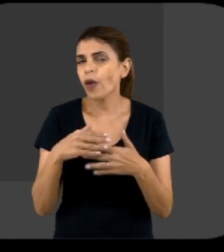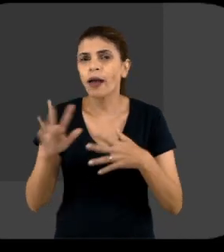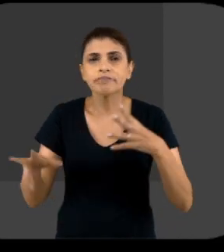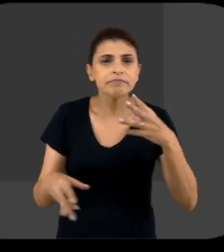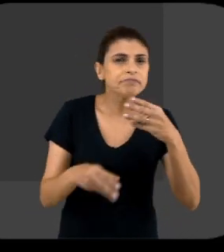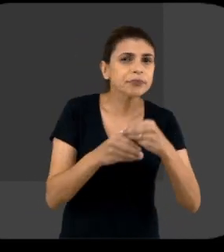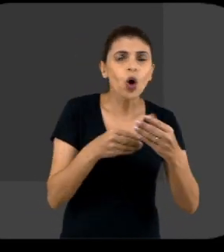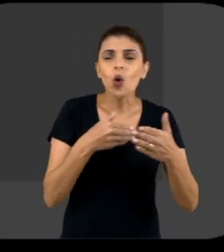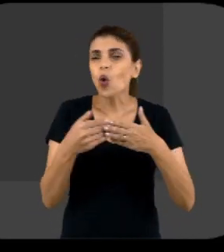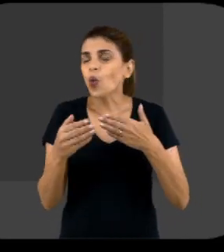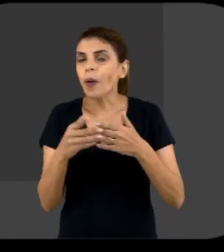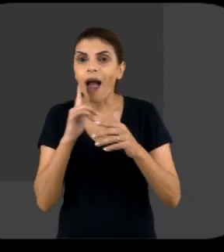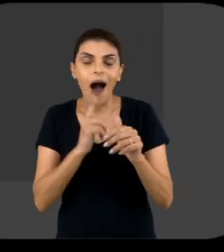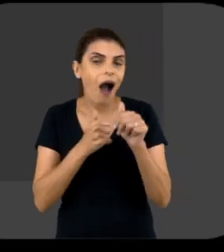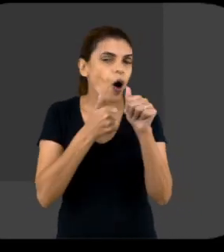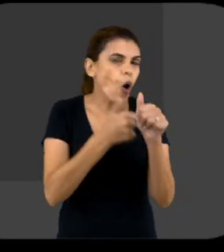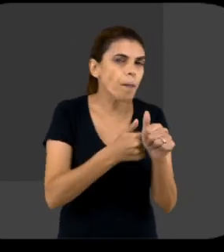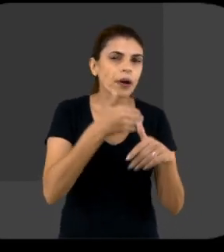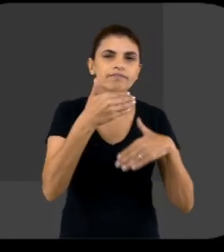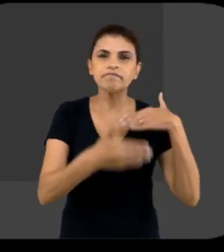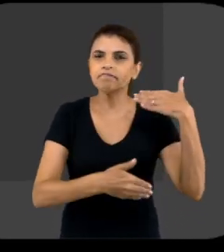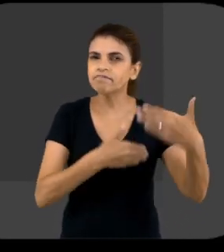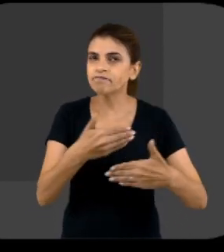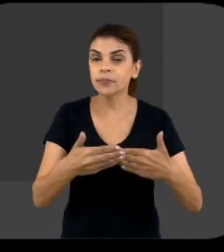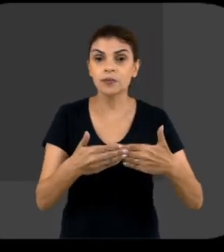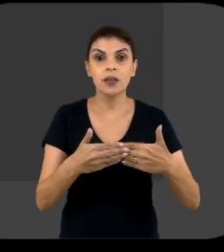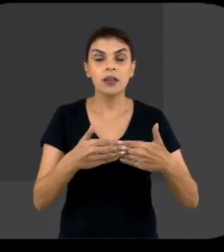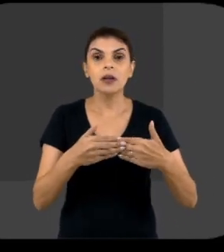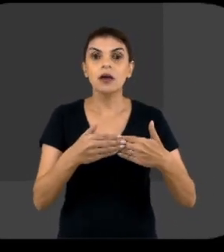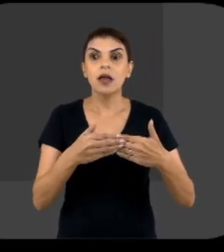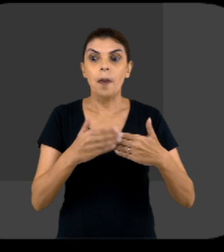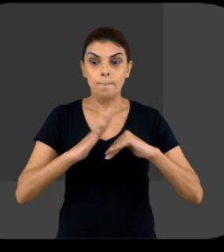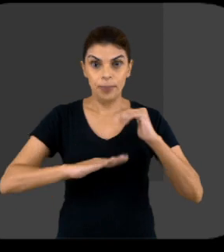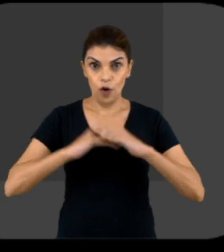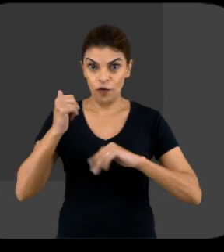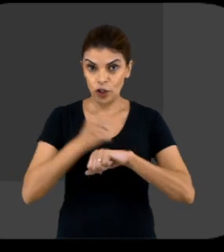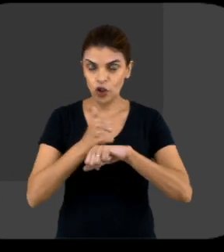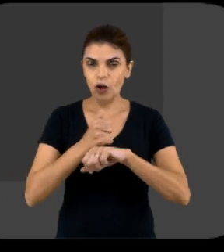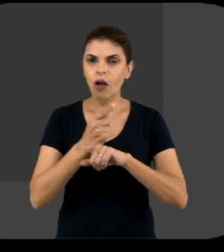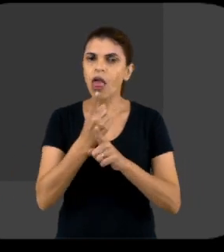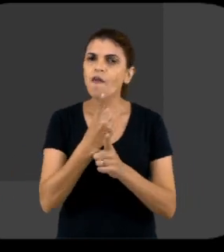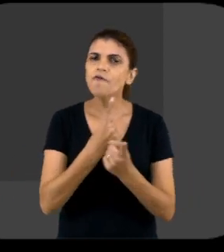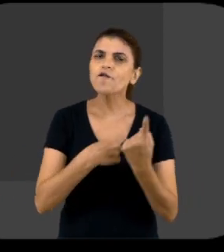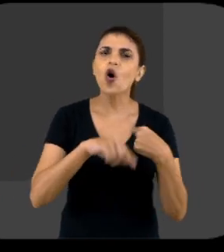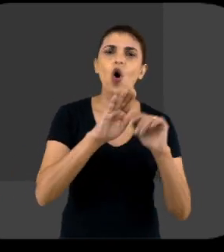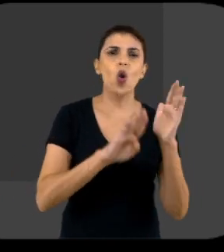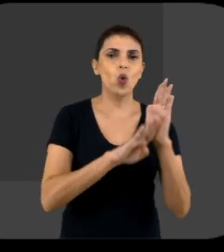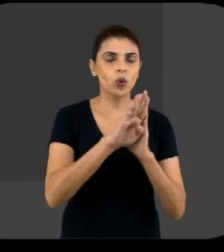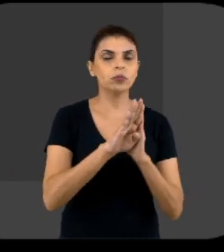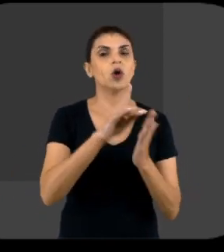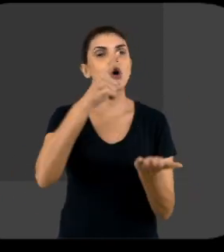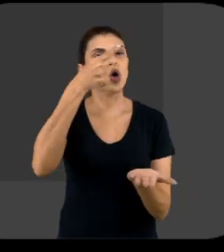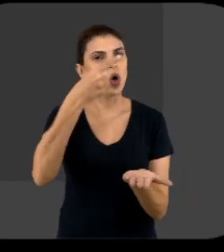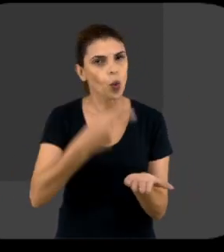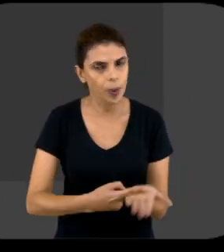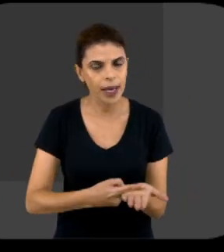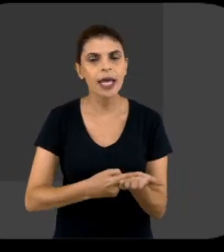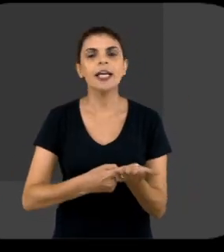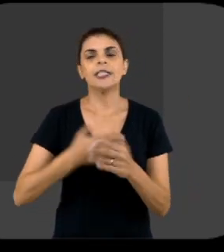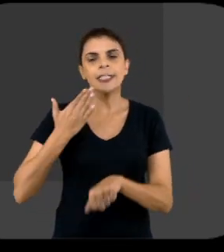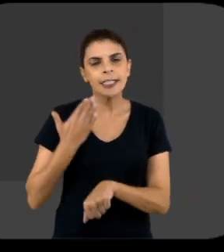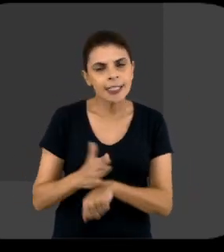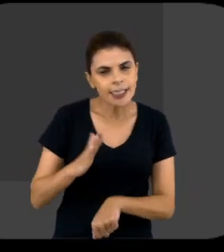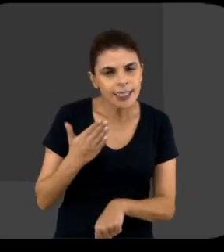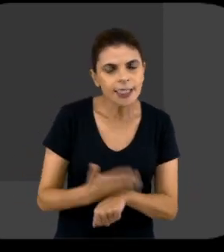implementação, qualquer acompanhamento, qualquer evolução profissional demanda comprometimento, disciplina